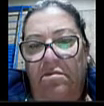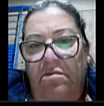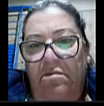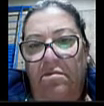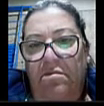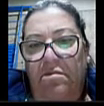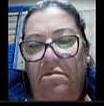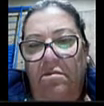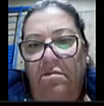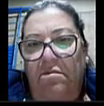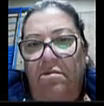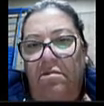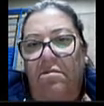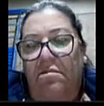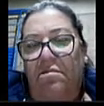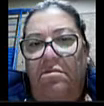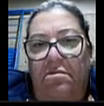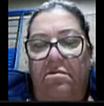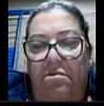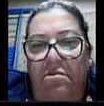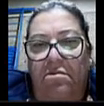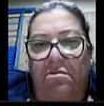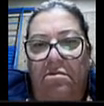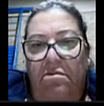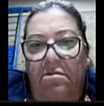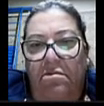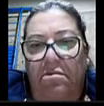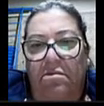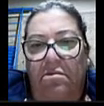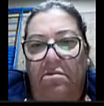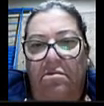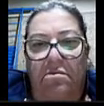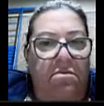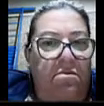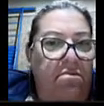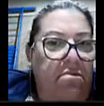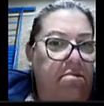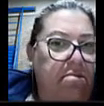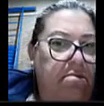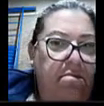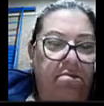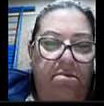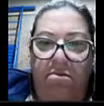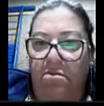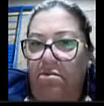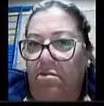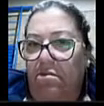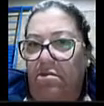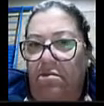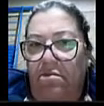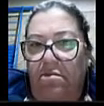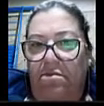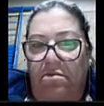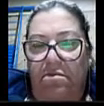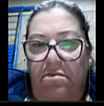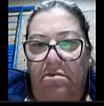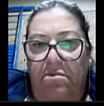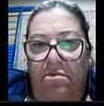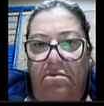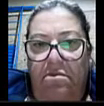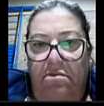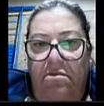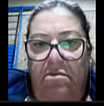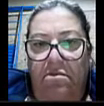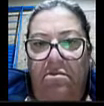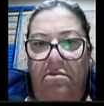do esperado. E aí, para a série e para a idade. Então, por exemplo, uma criança que tem nove anos, a